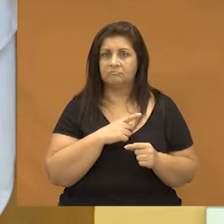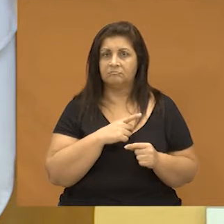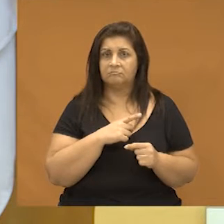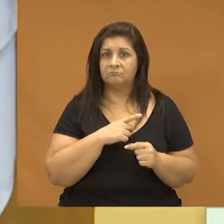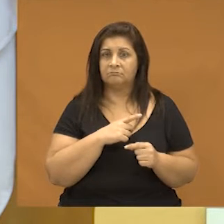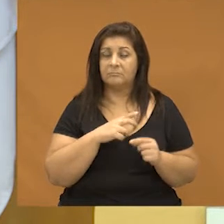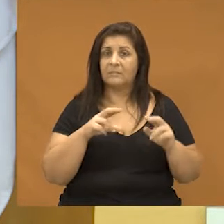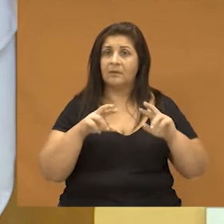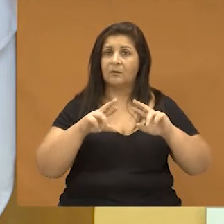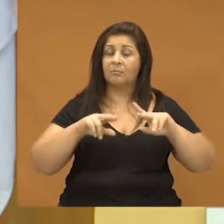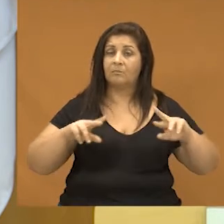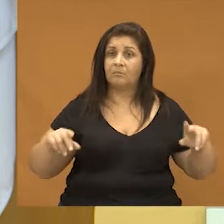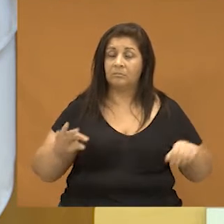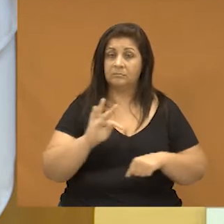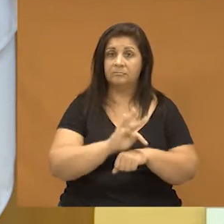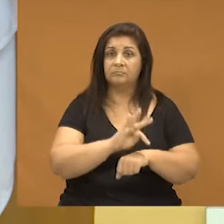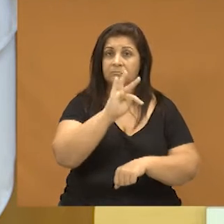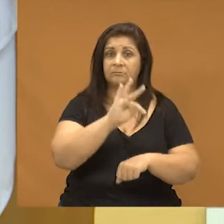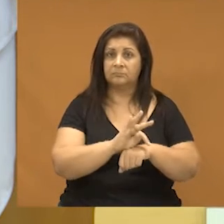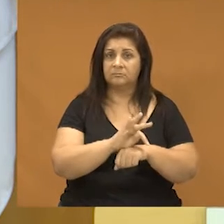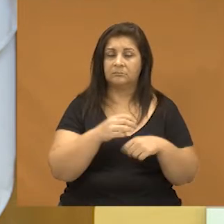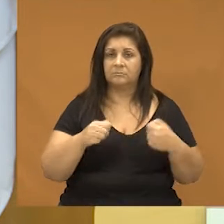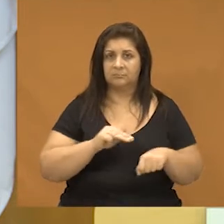ressalvas técnicas que precisamos discutir.